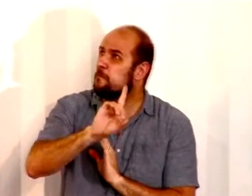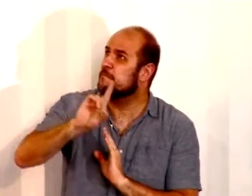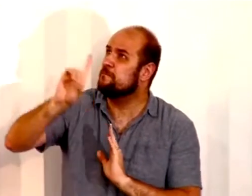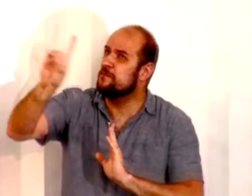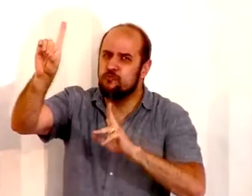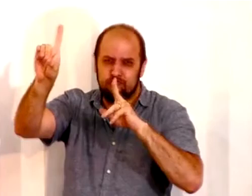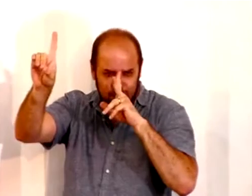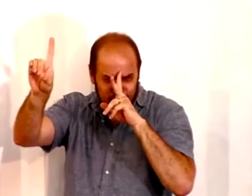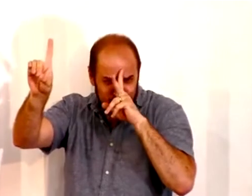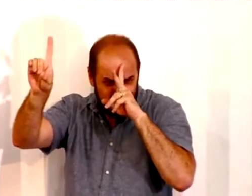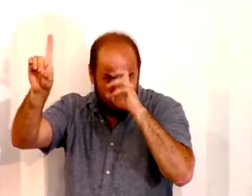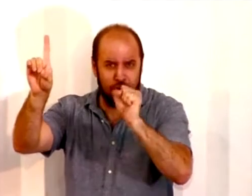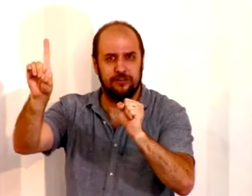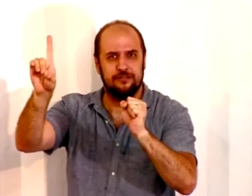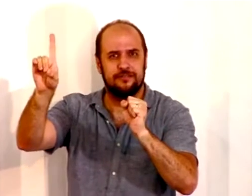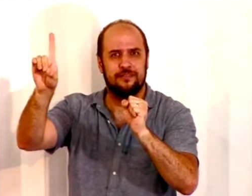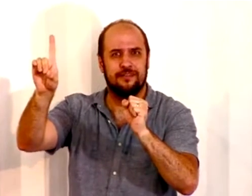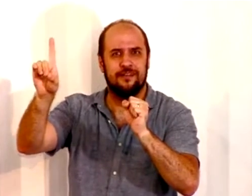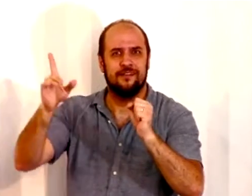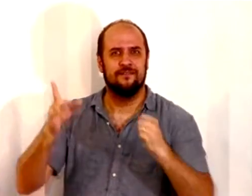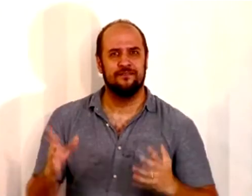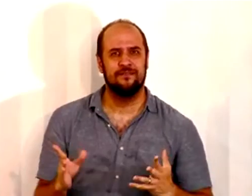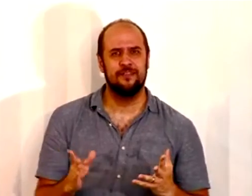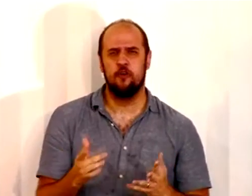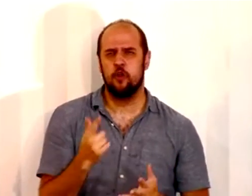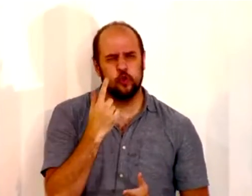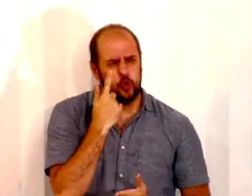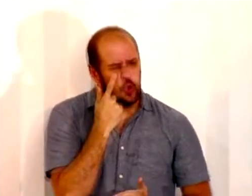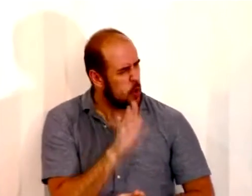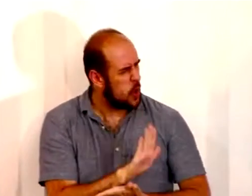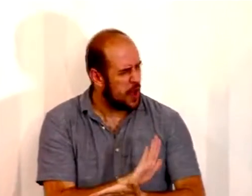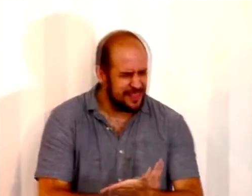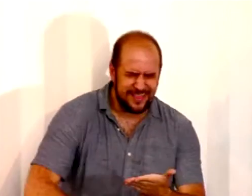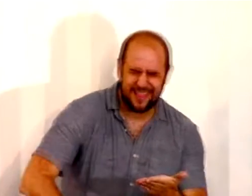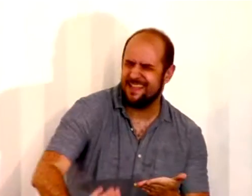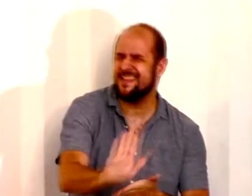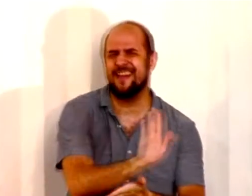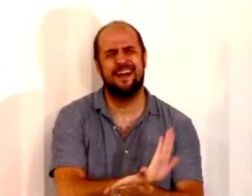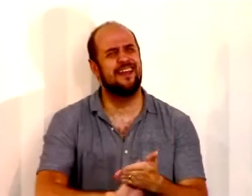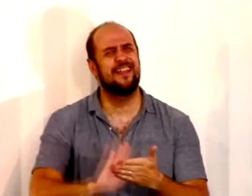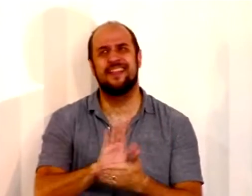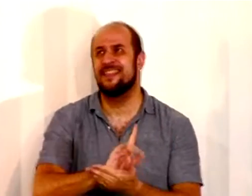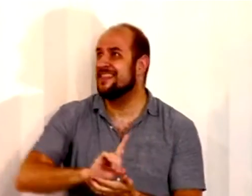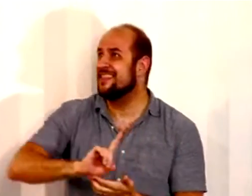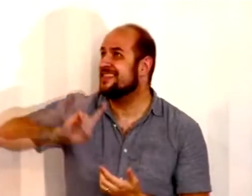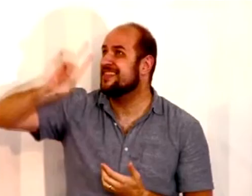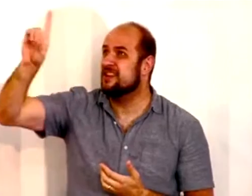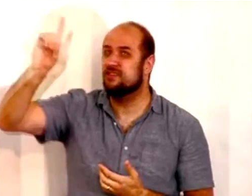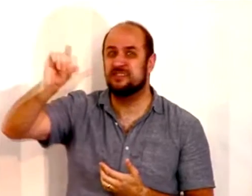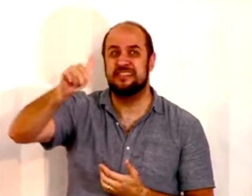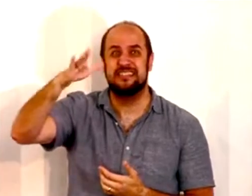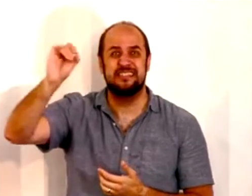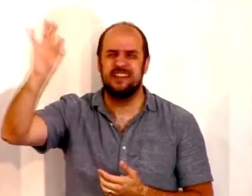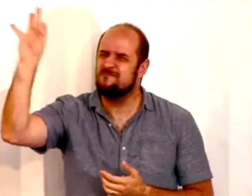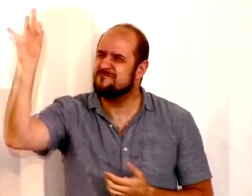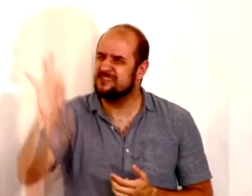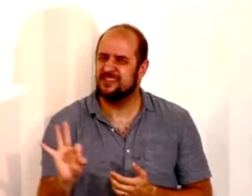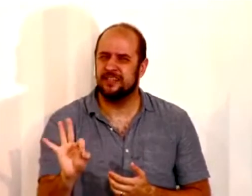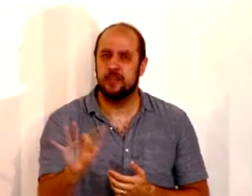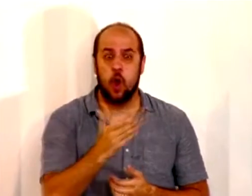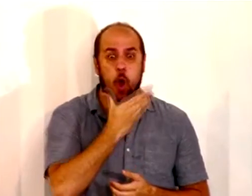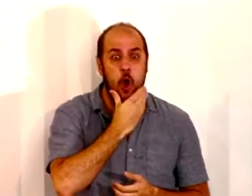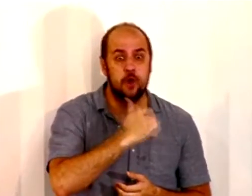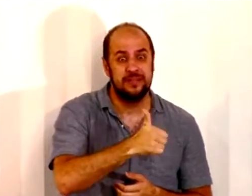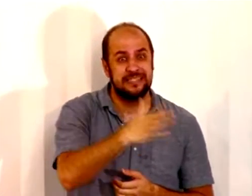Forte. Para que não fique nenhuma sombra de dúvidas que ele era 100% Deus, 100%